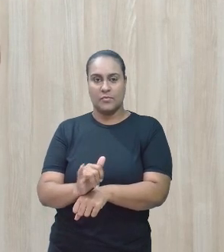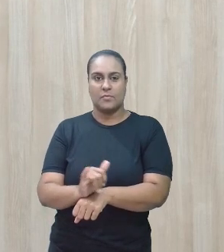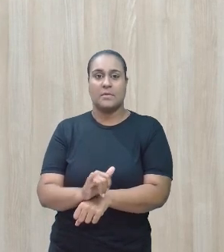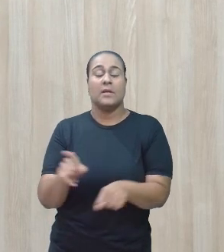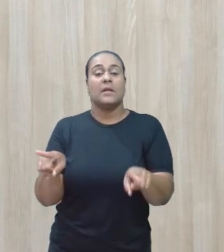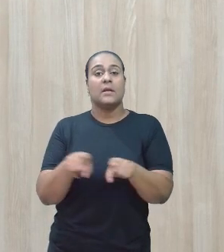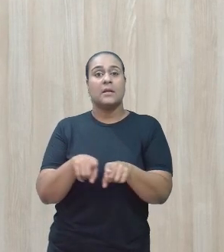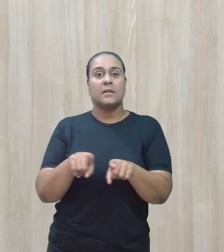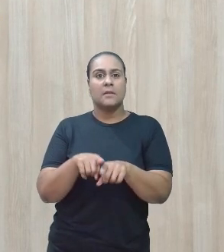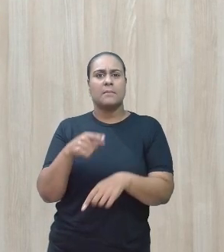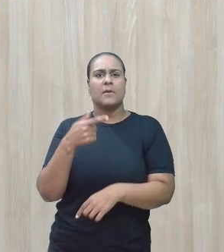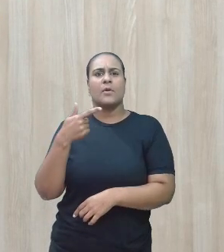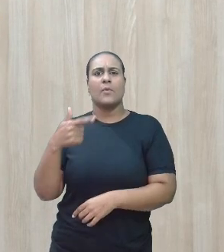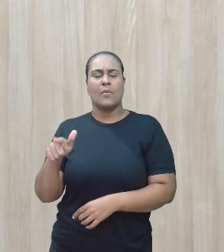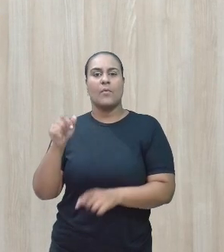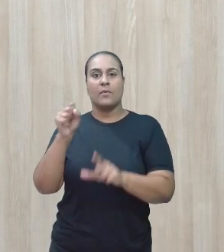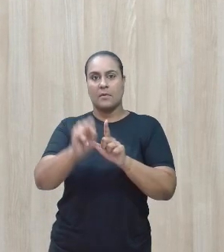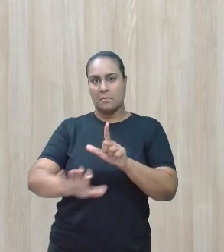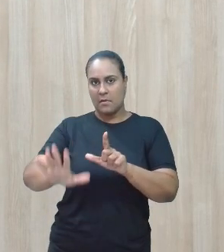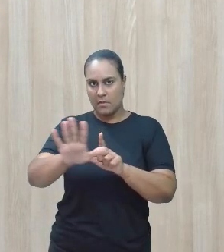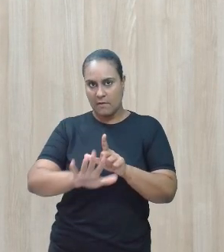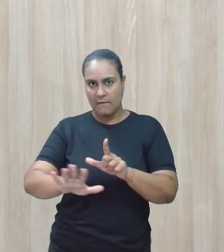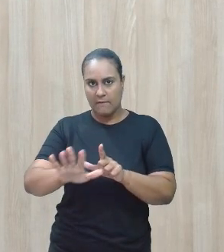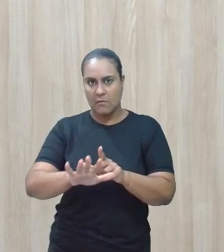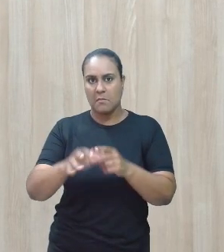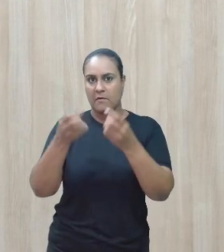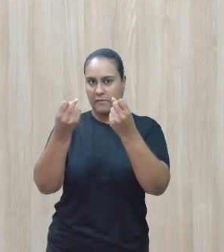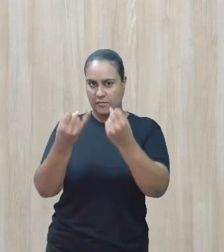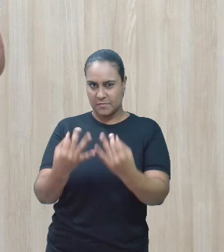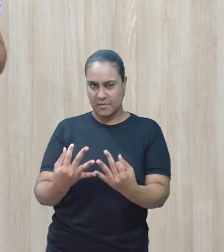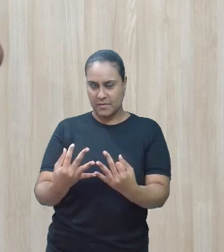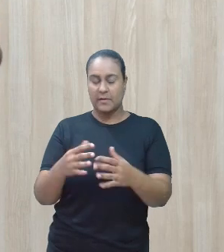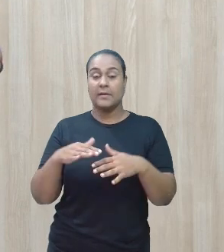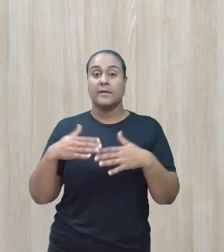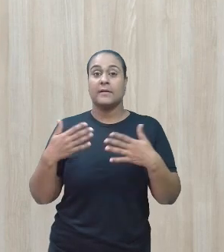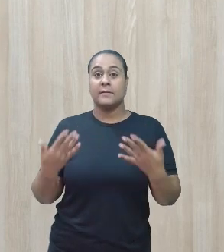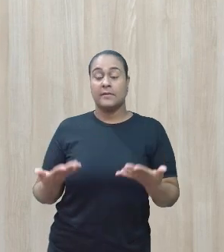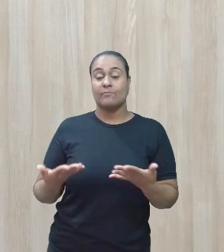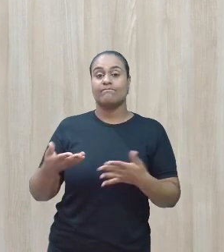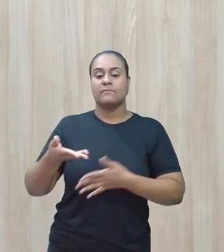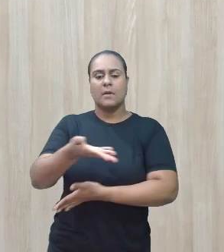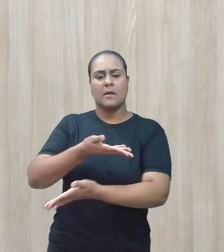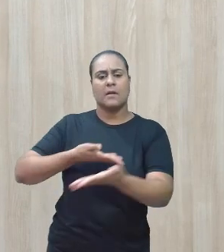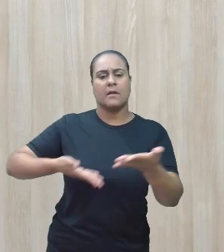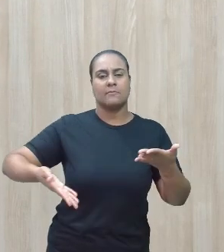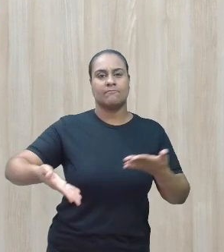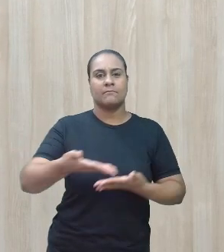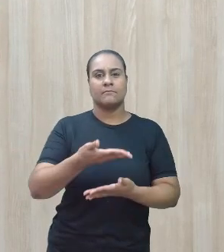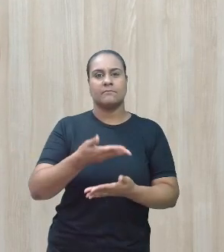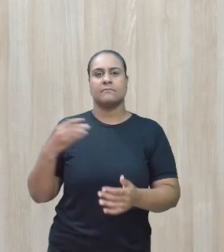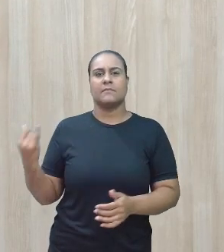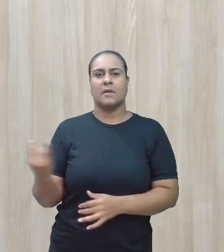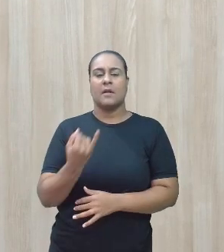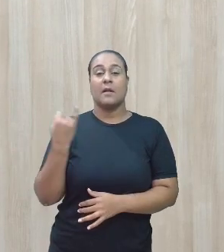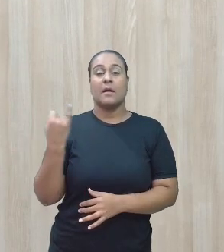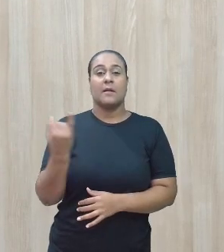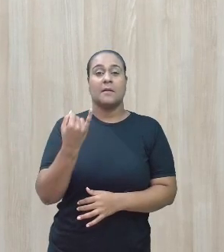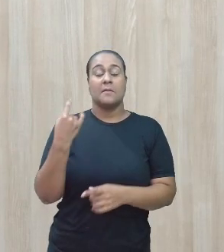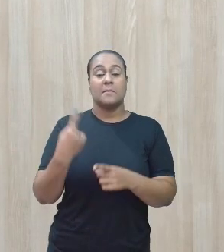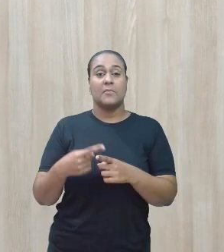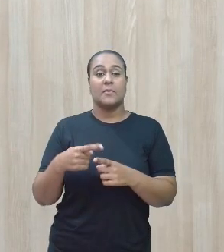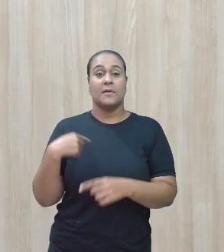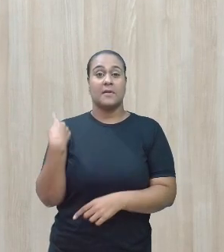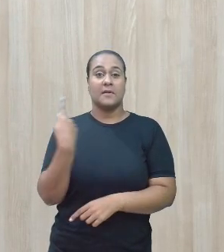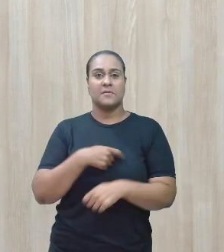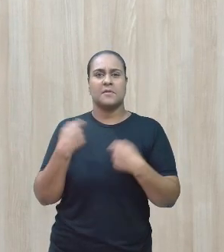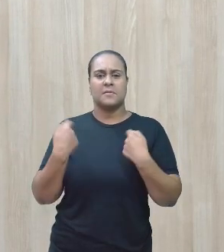que logo mais traremos mais detalhes com relação a isso, né? Então, essa interação ela é muito importante porque a gente precisa